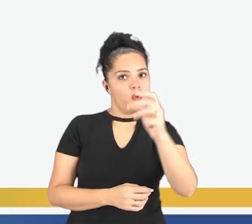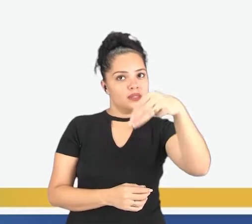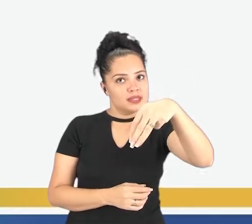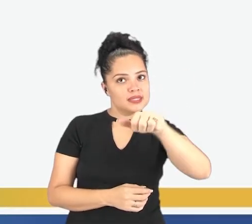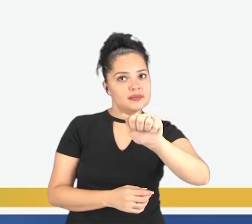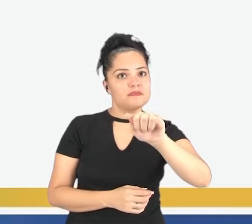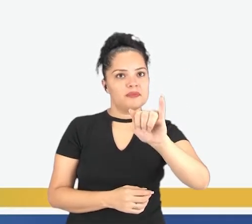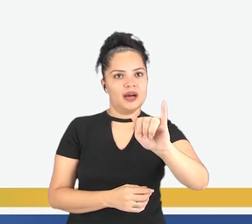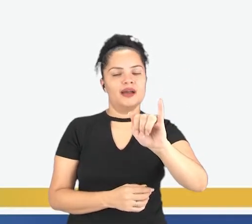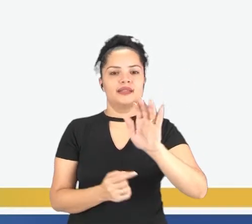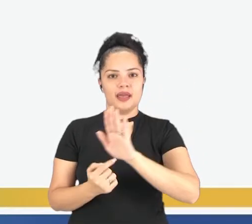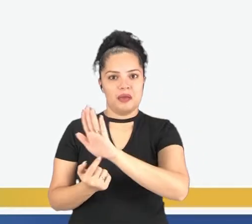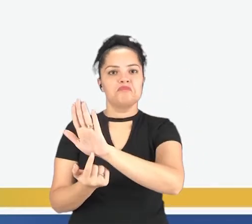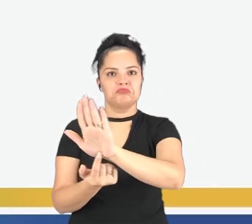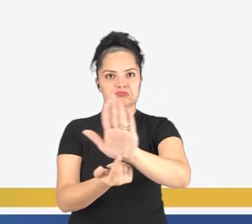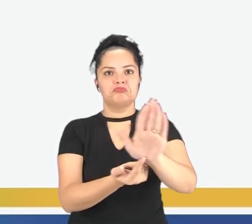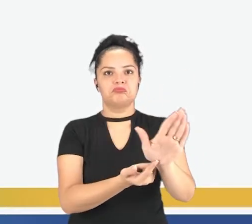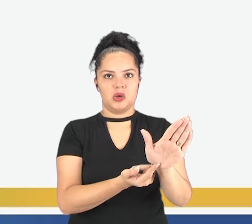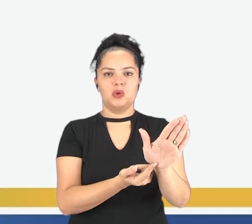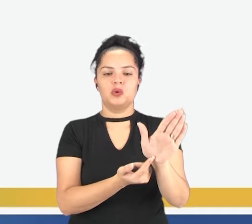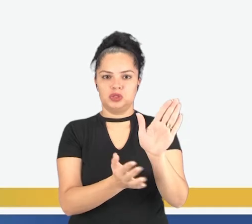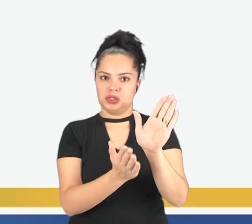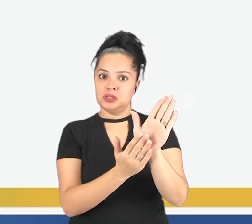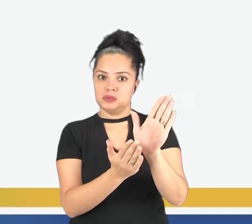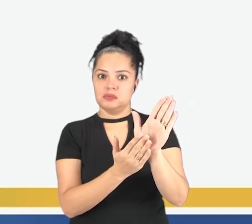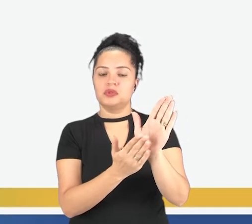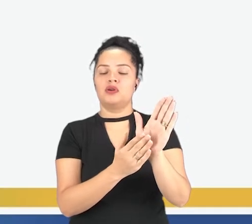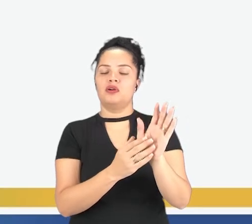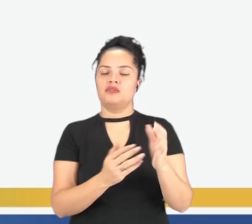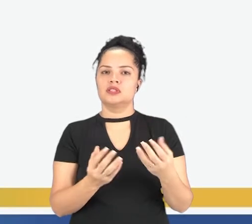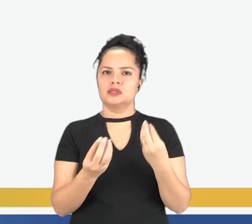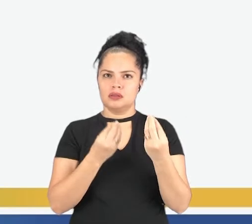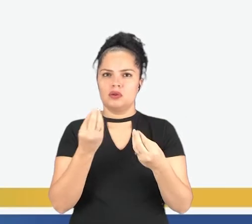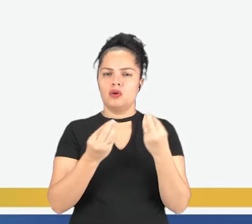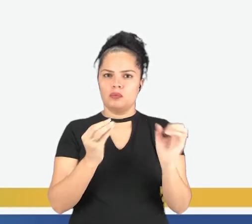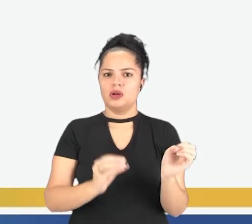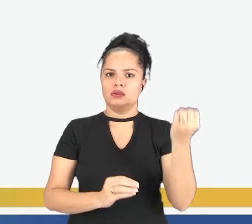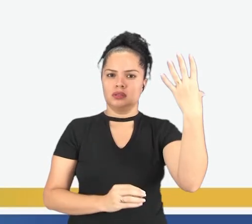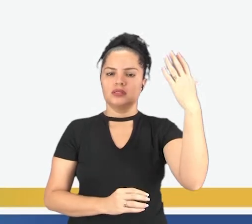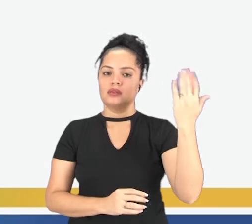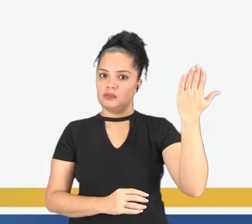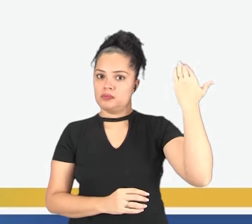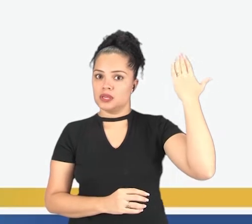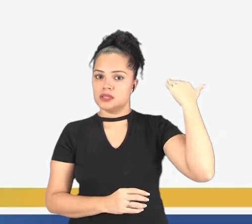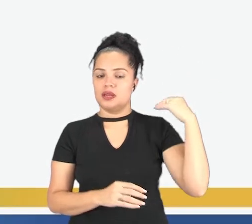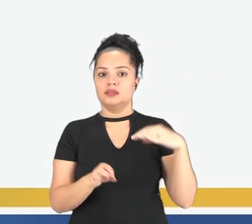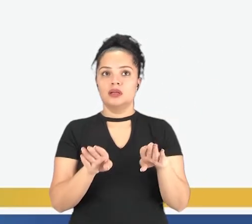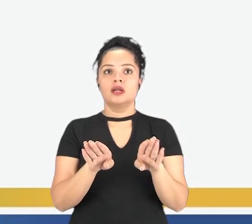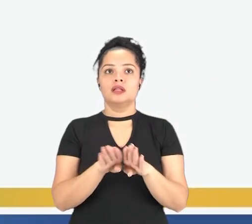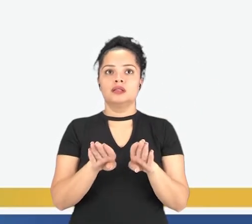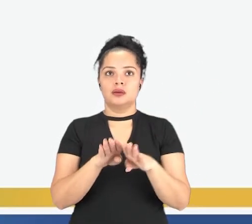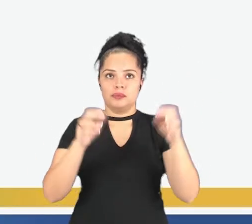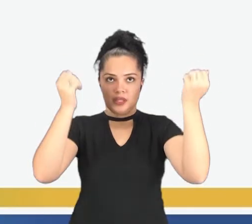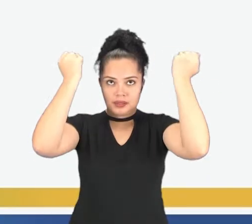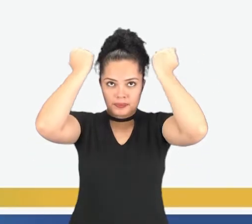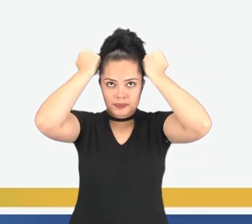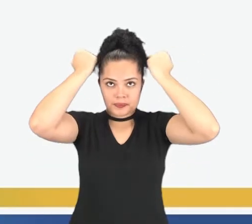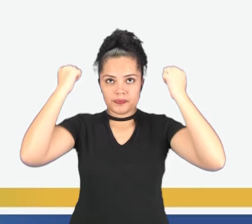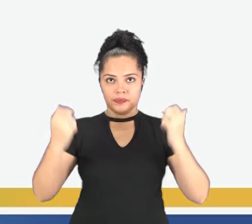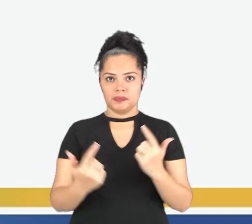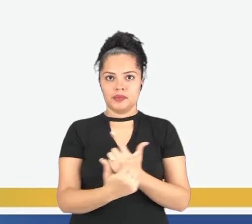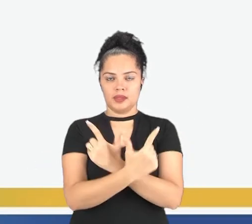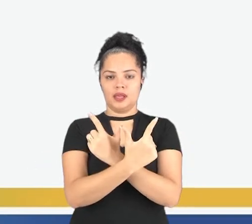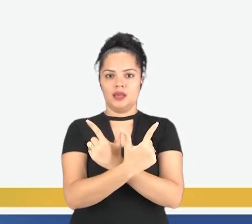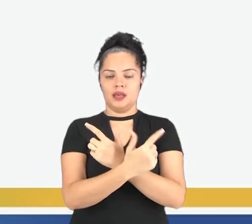arqueológicas indicam ser esta versão menos provável. A capital do Império Maia era a cidade de Chichén